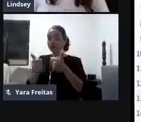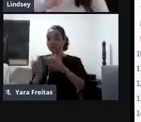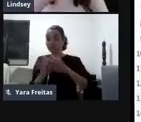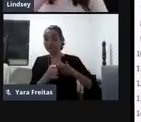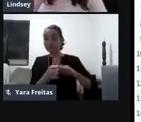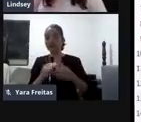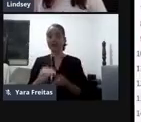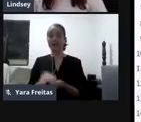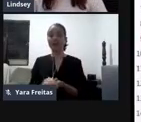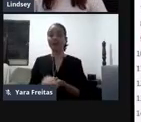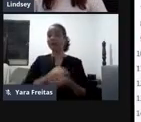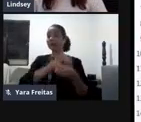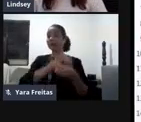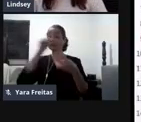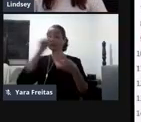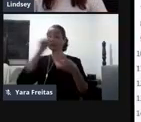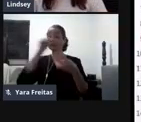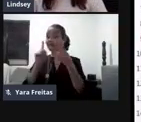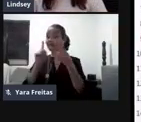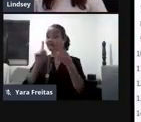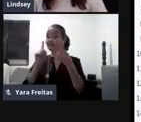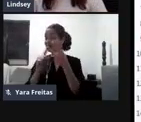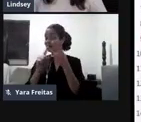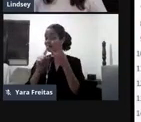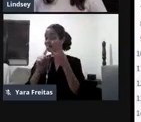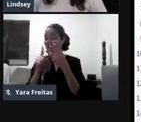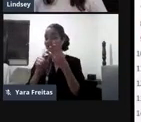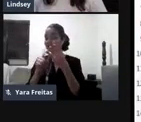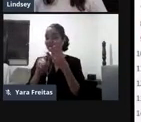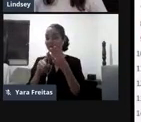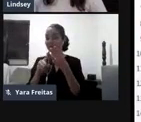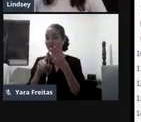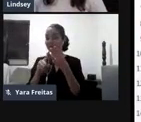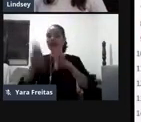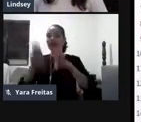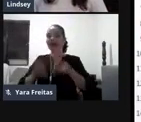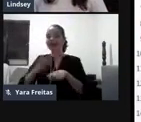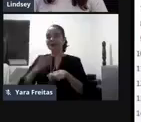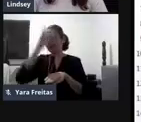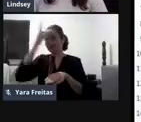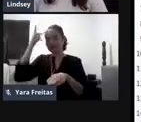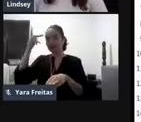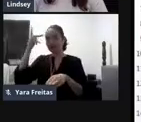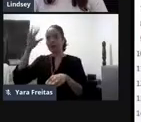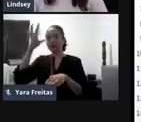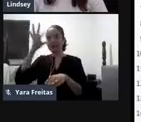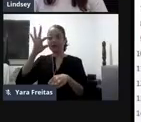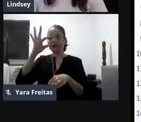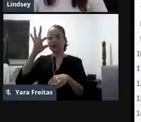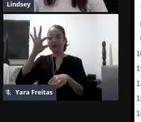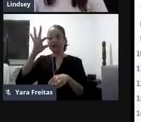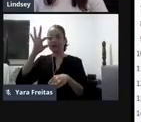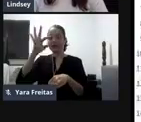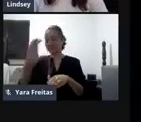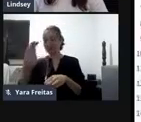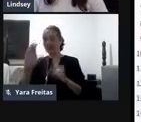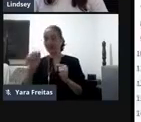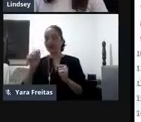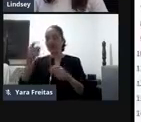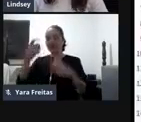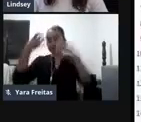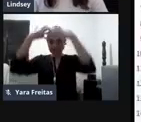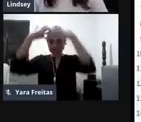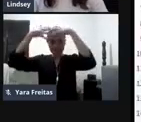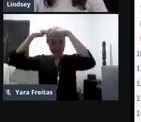No terceiro fator de risco é traumatismo craniano, tá? Eu coloquei essa foto